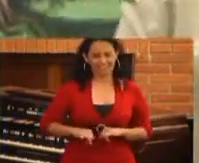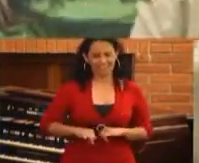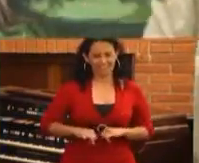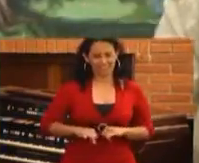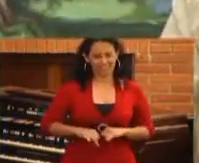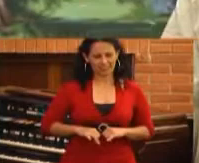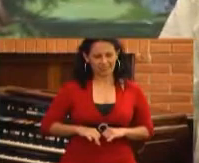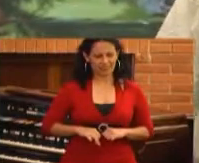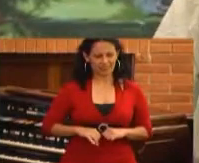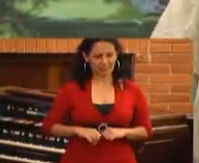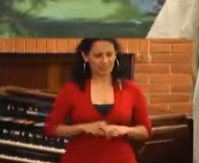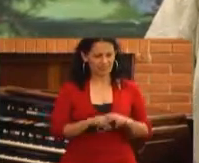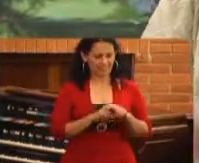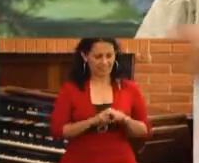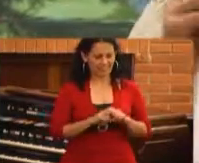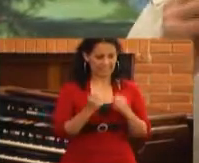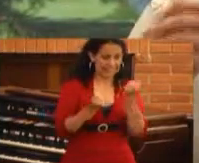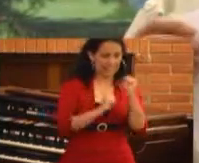humana.